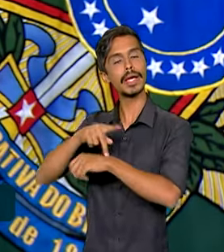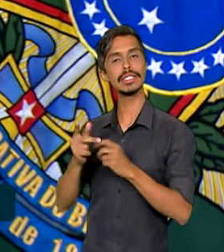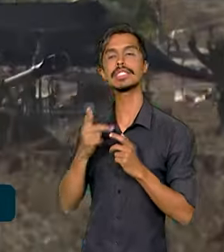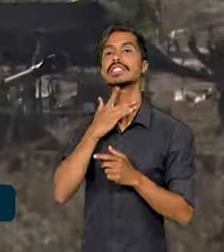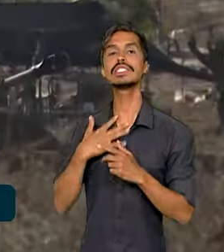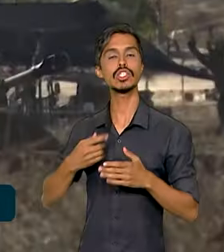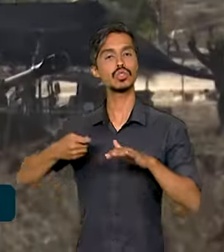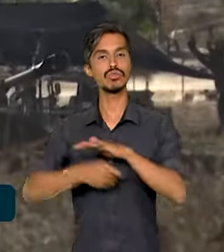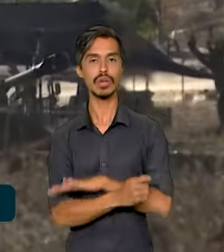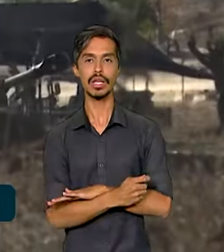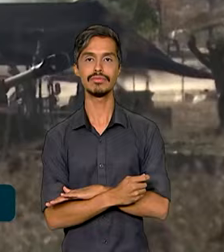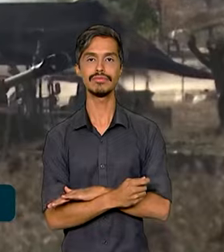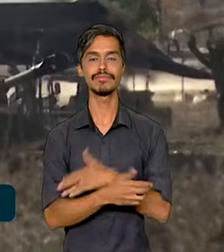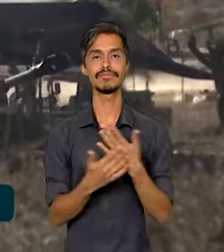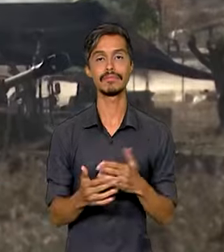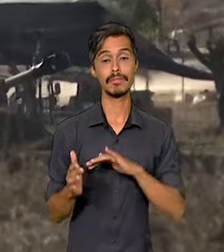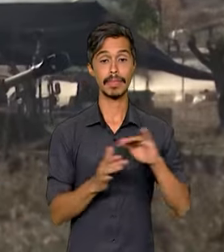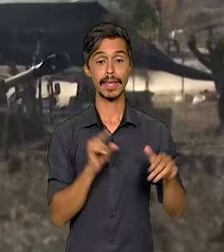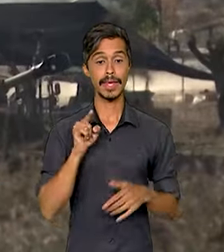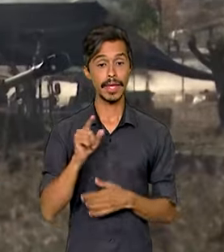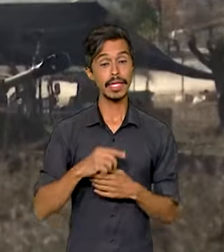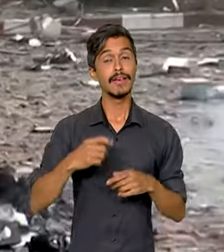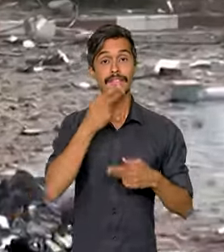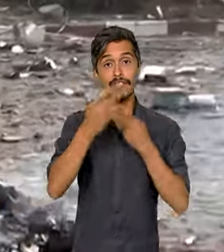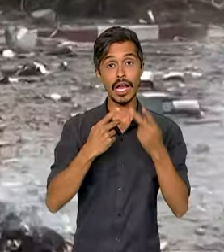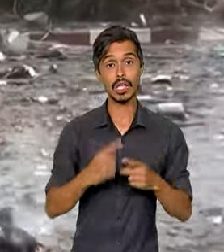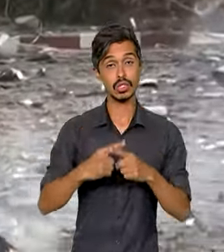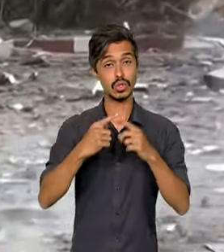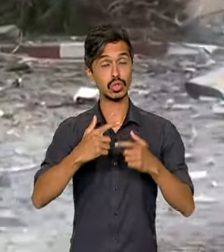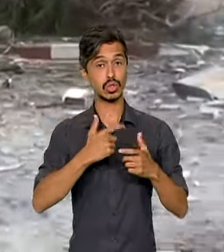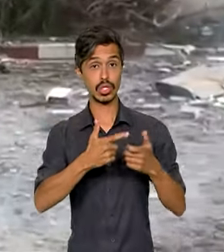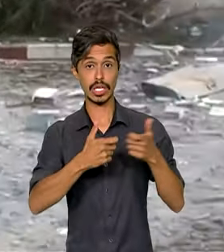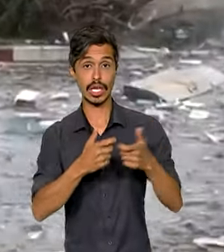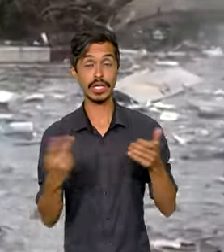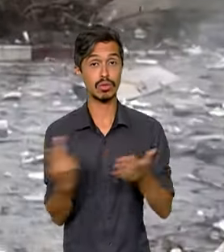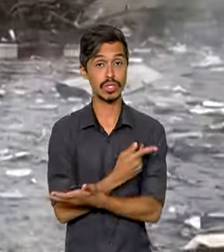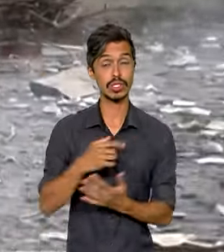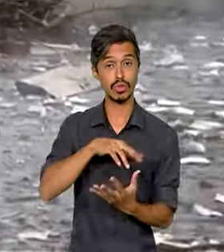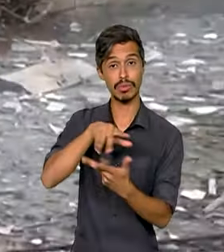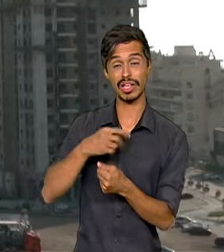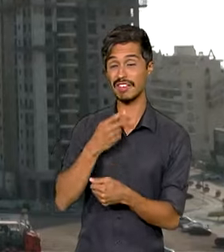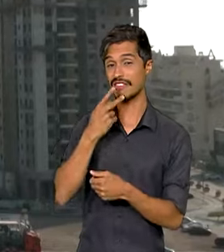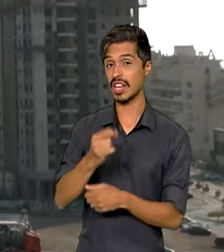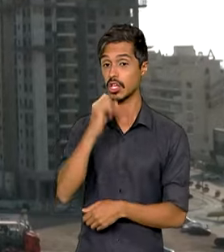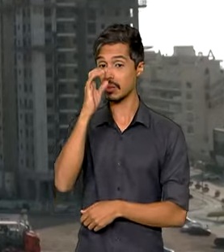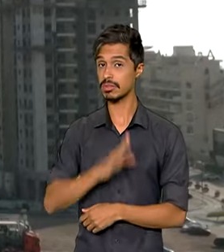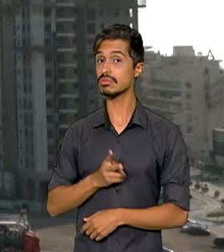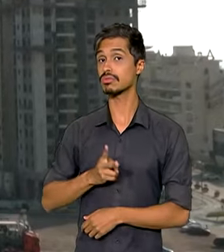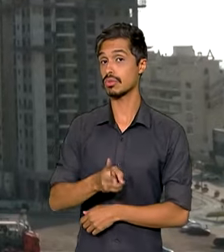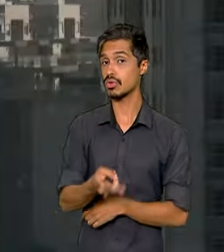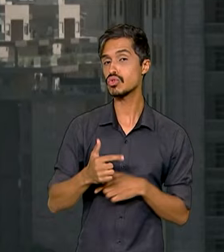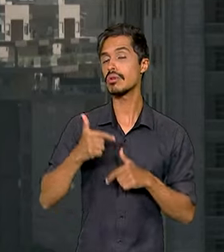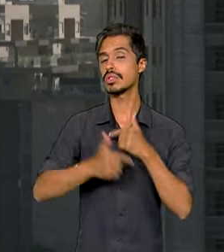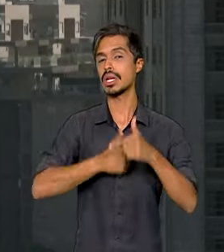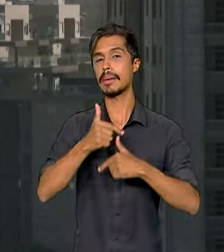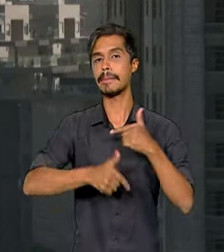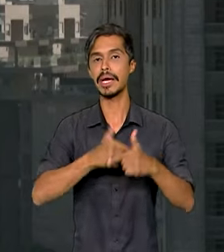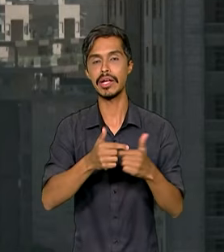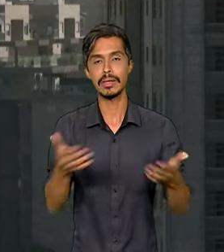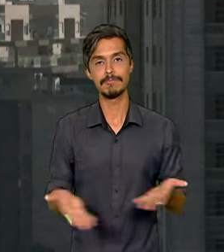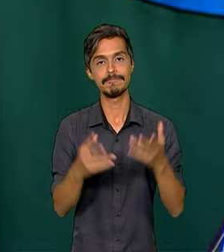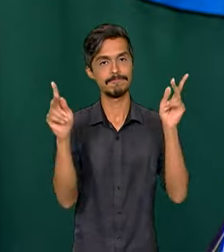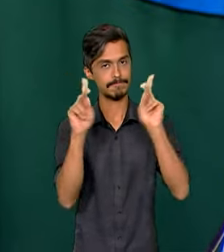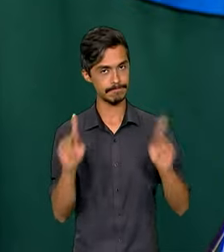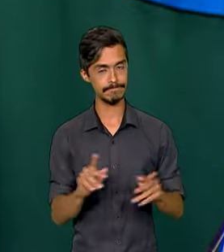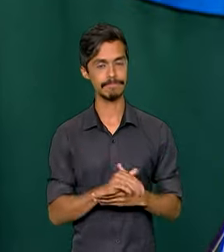investimento o presidente falou sobre os conflitos que acontecem no mundo e disse que o Brasil vai continuar o trabalho na promoção da